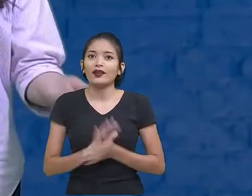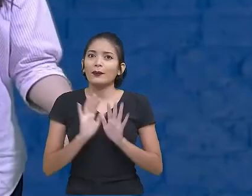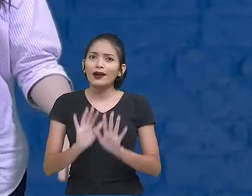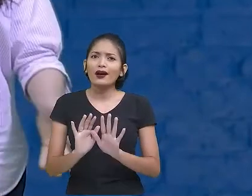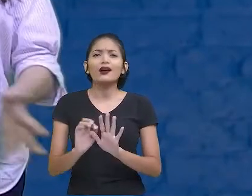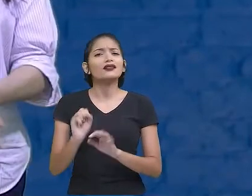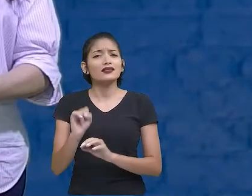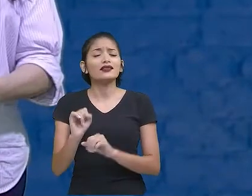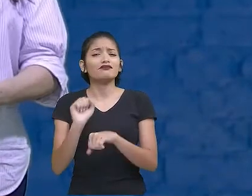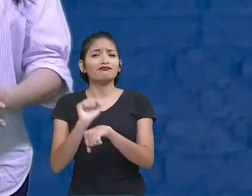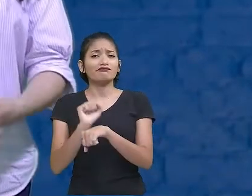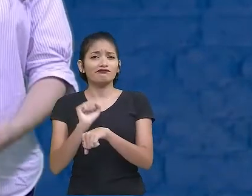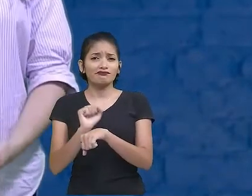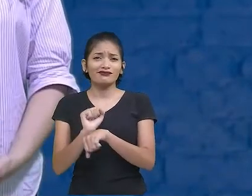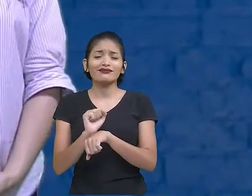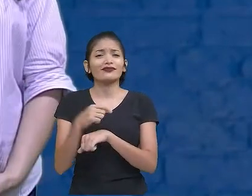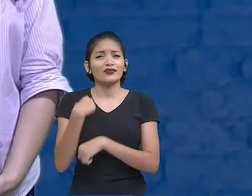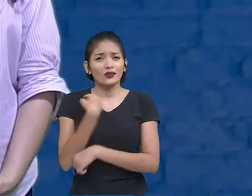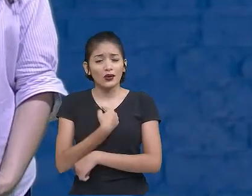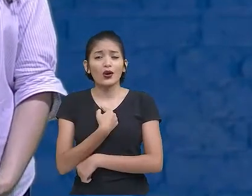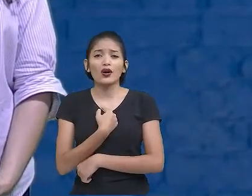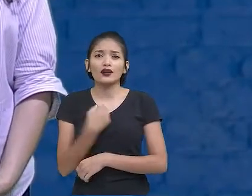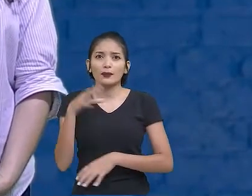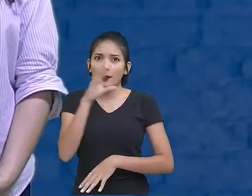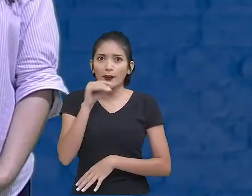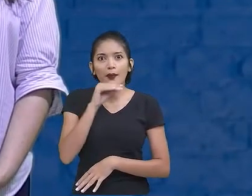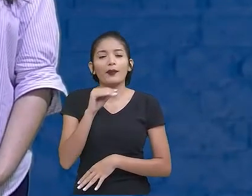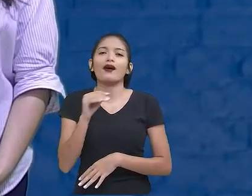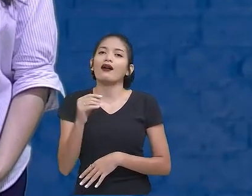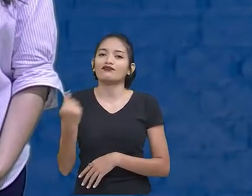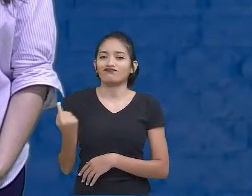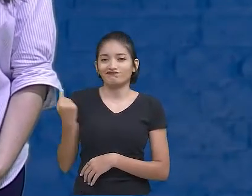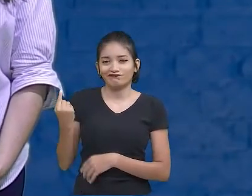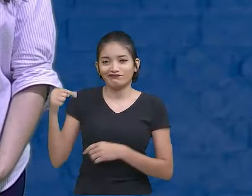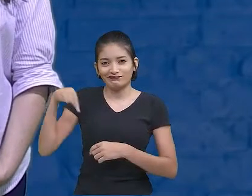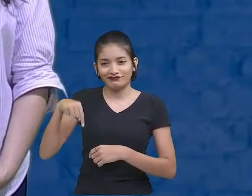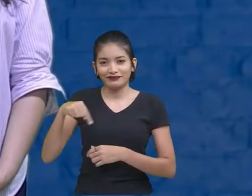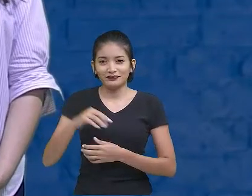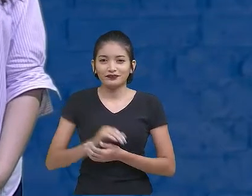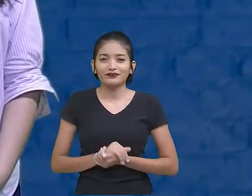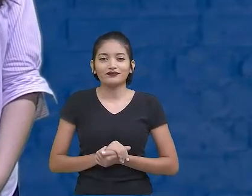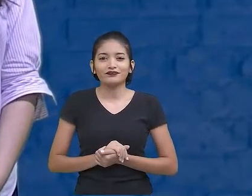ficarem, a gente vai, ficar falando sozinha. Então,